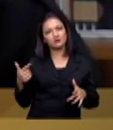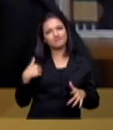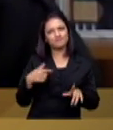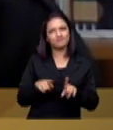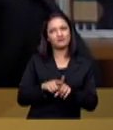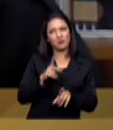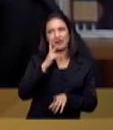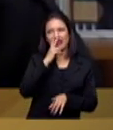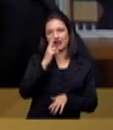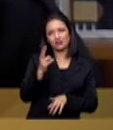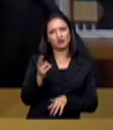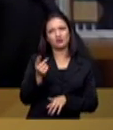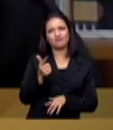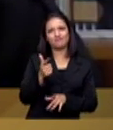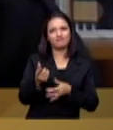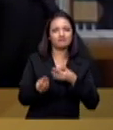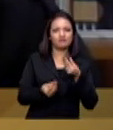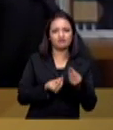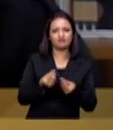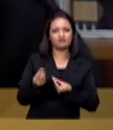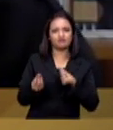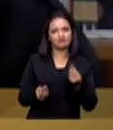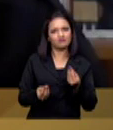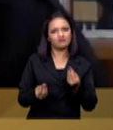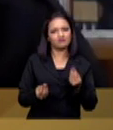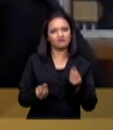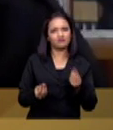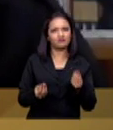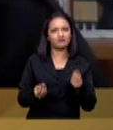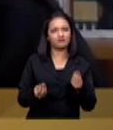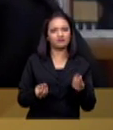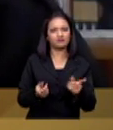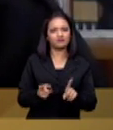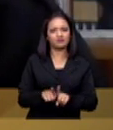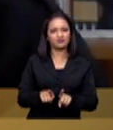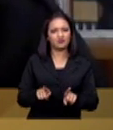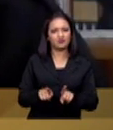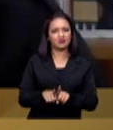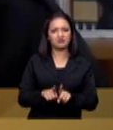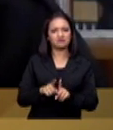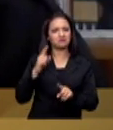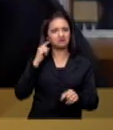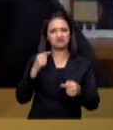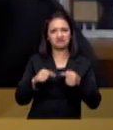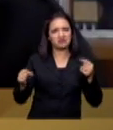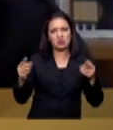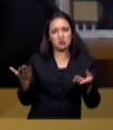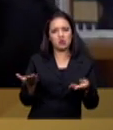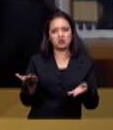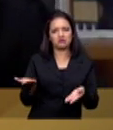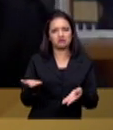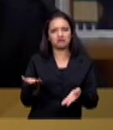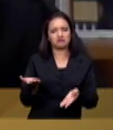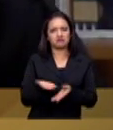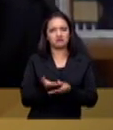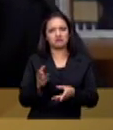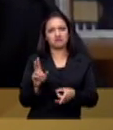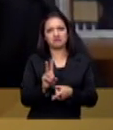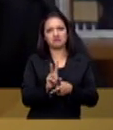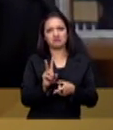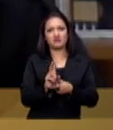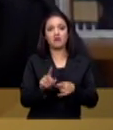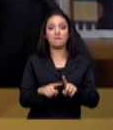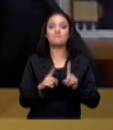ache improvável e provavelmente indesejável a concessão de cautelar, eu, no entanto, vou fazer